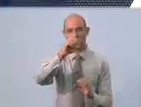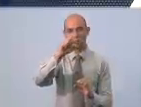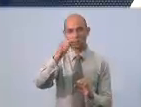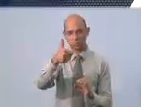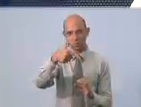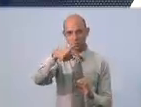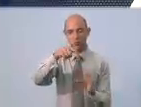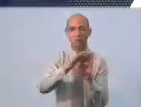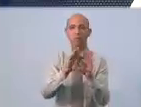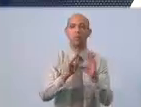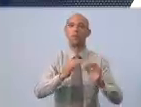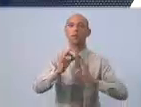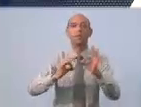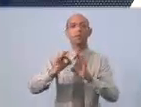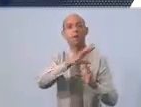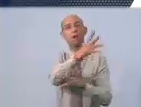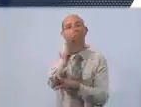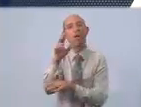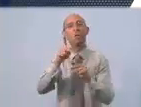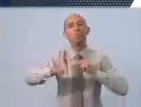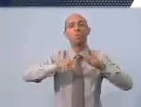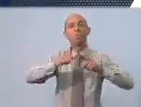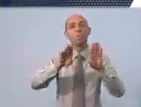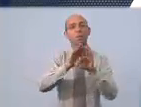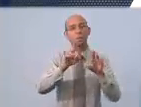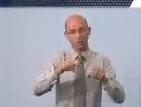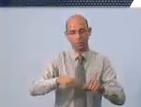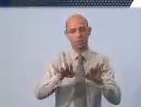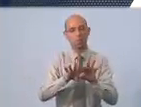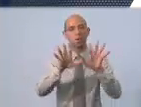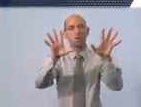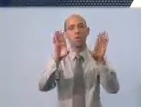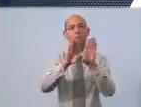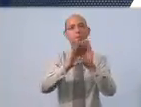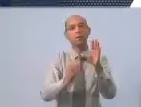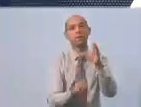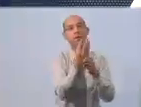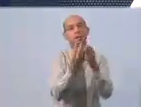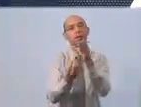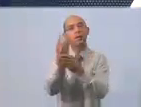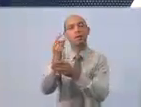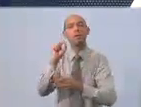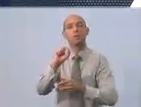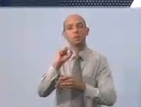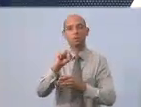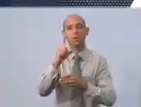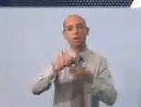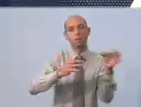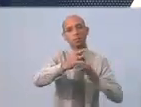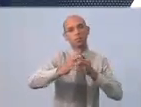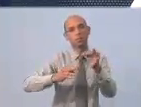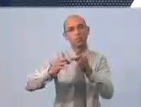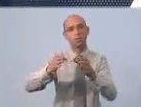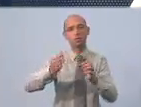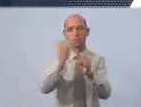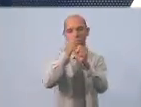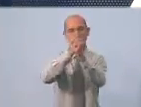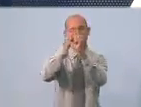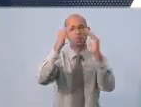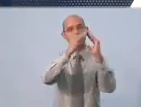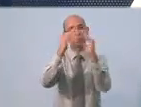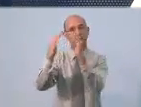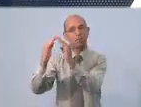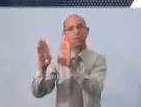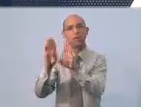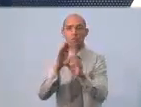sobre desafetação de áreas públicas municipais para a implantação de projetos habitacionais de